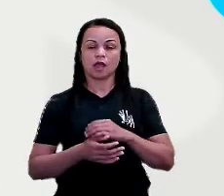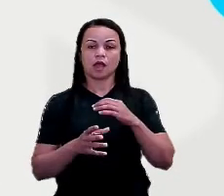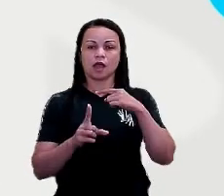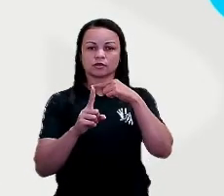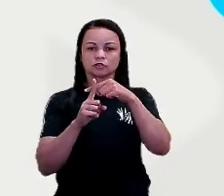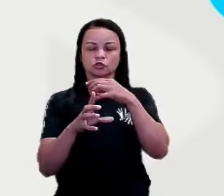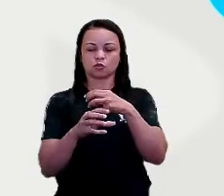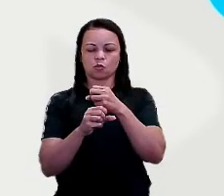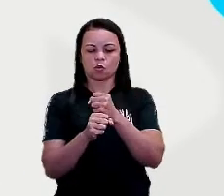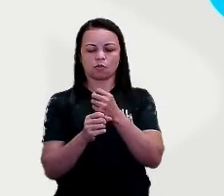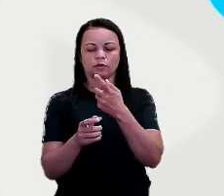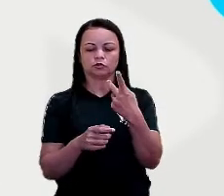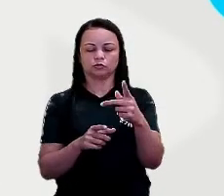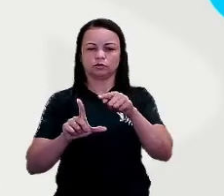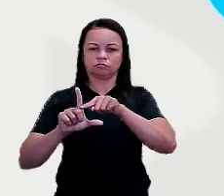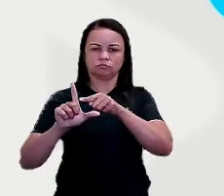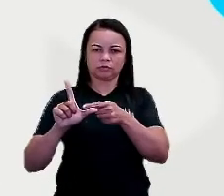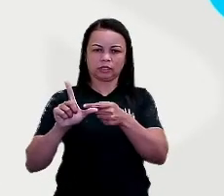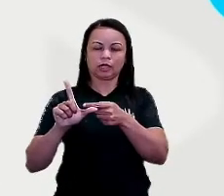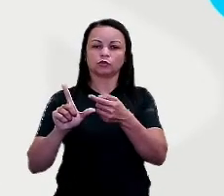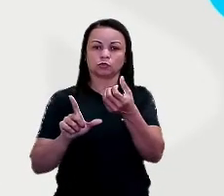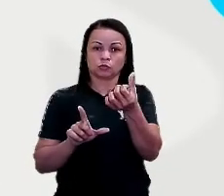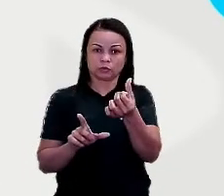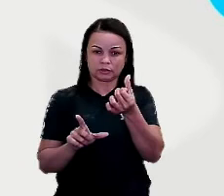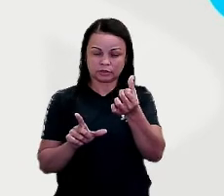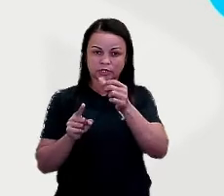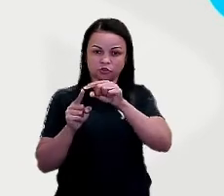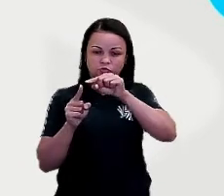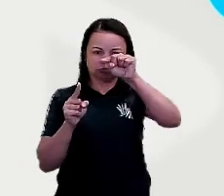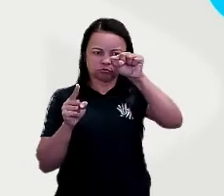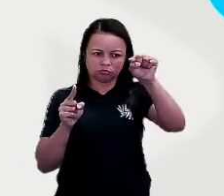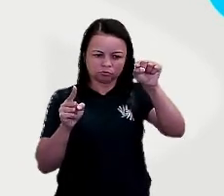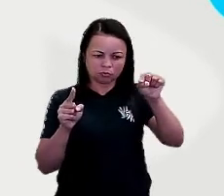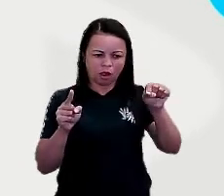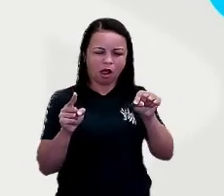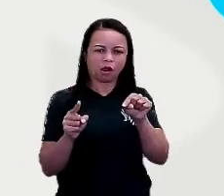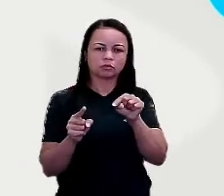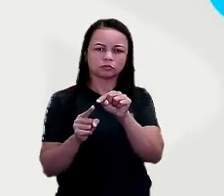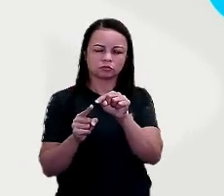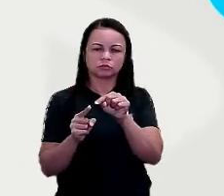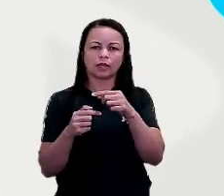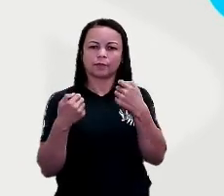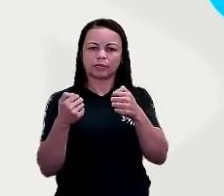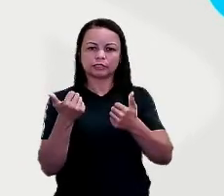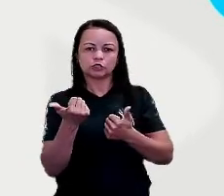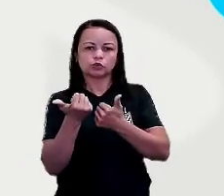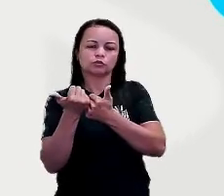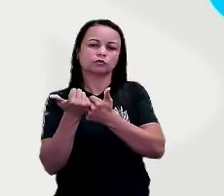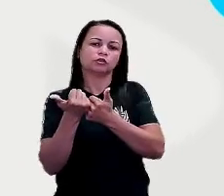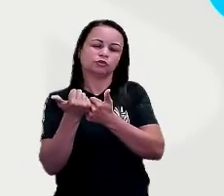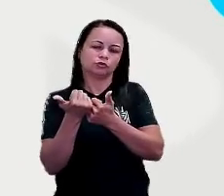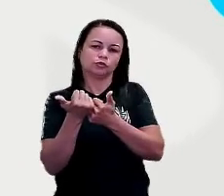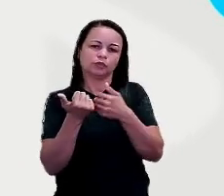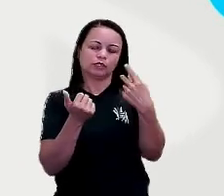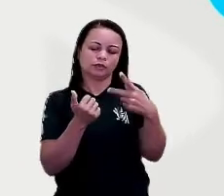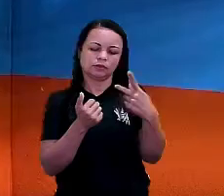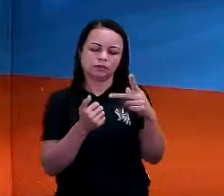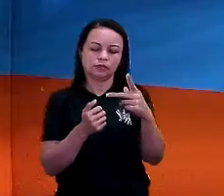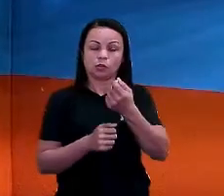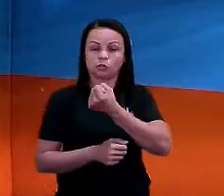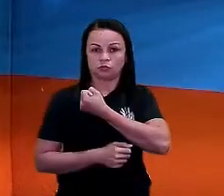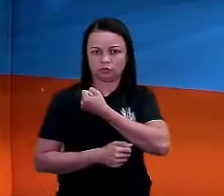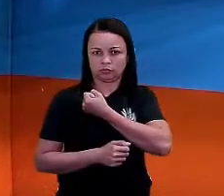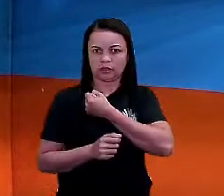do polígono regular com 6 lados, eu vou precisar o quê? Substituir na expressão o número